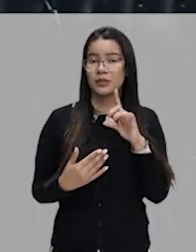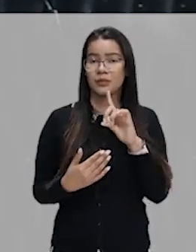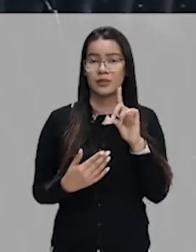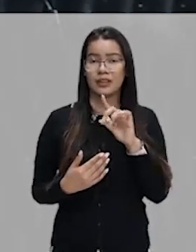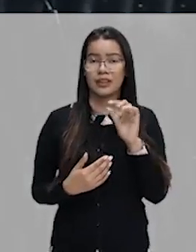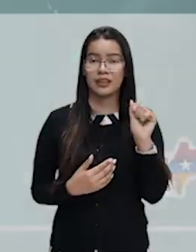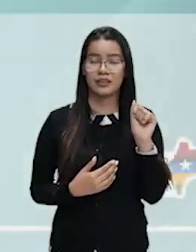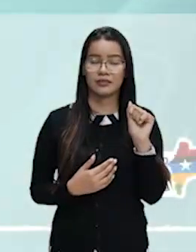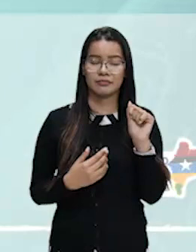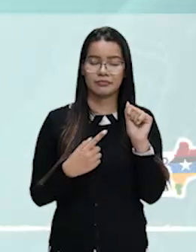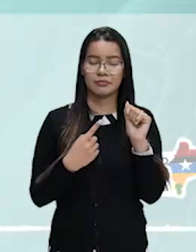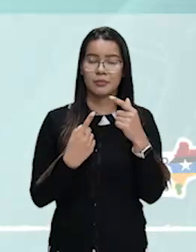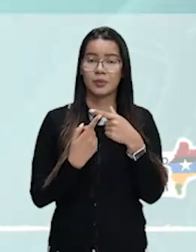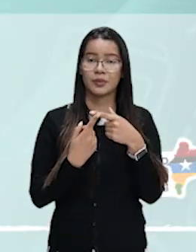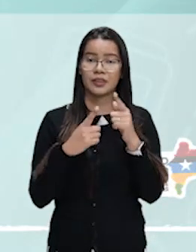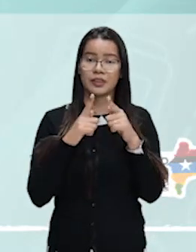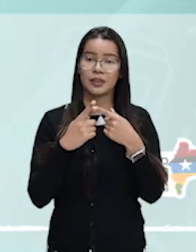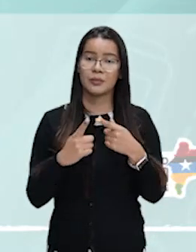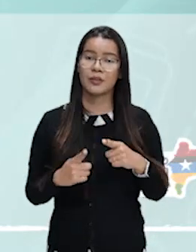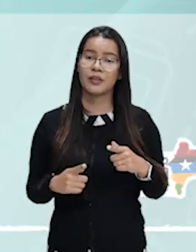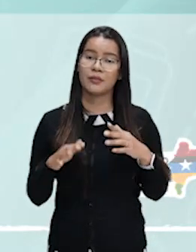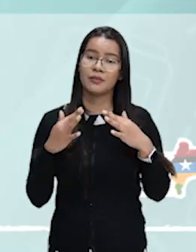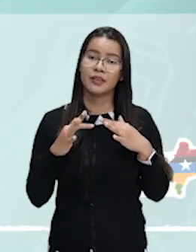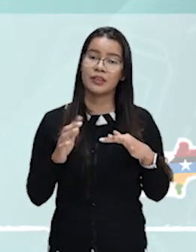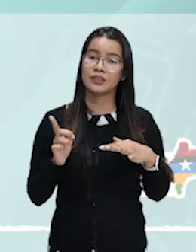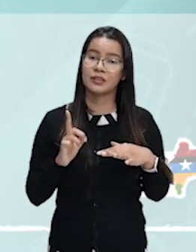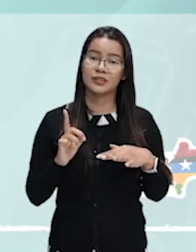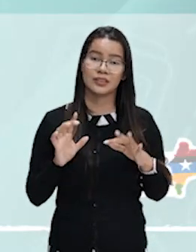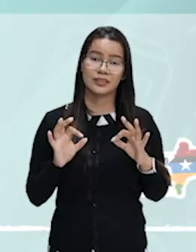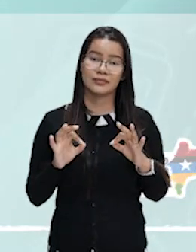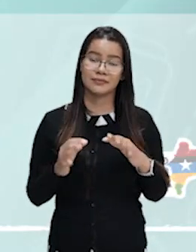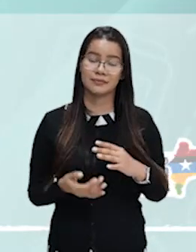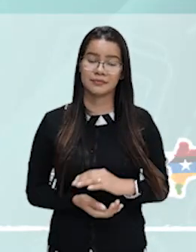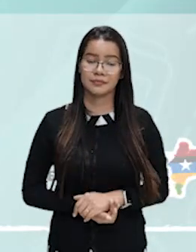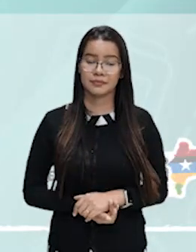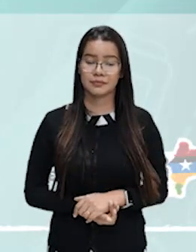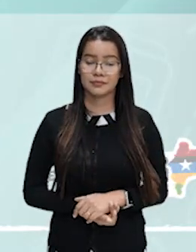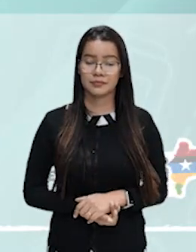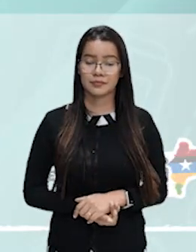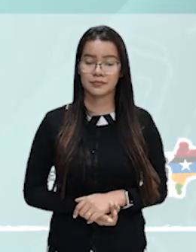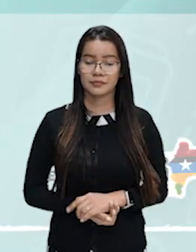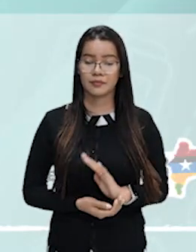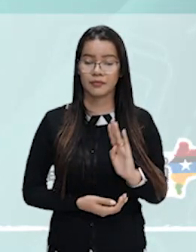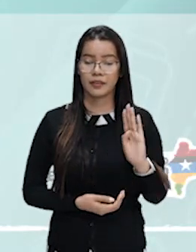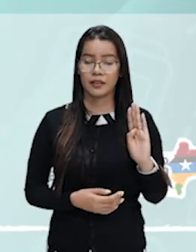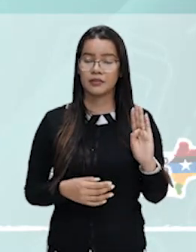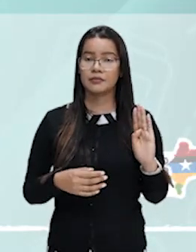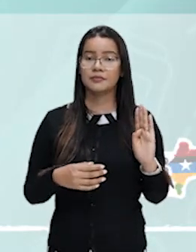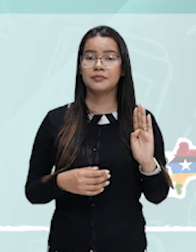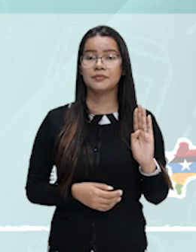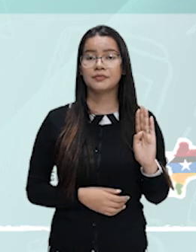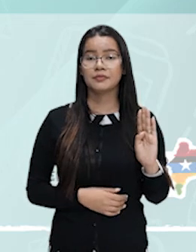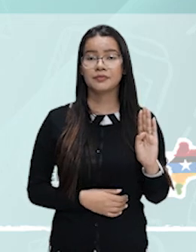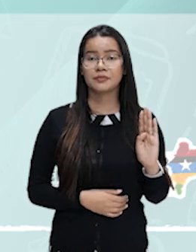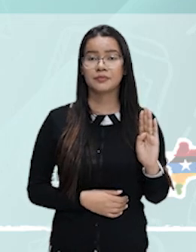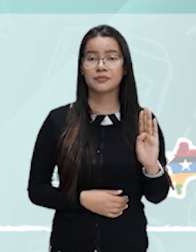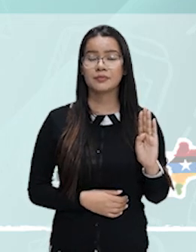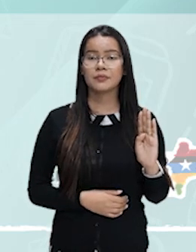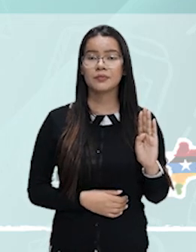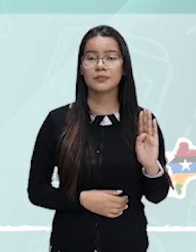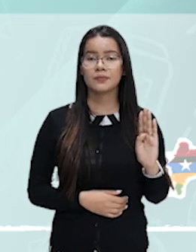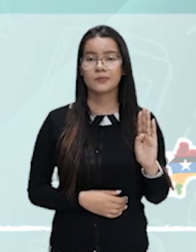A, porque gramaticalmente essa frase não está correta. Letra B. There are